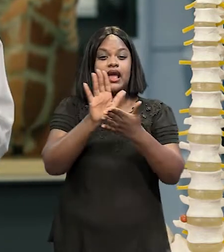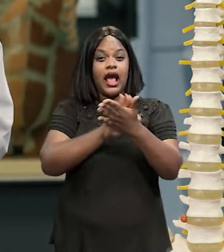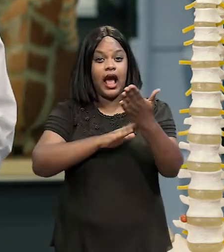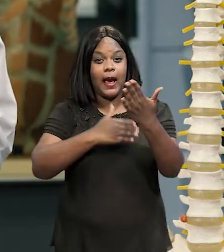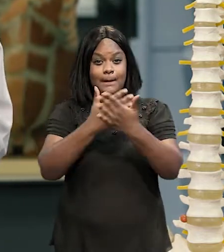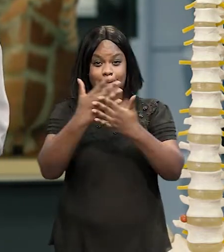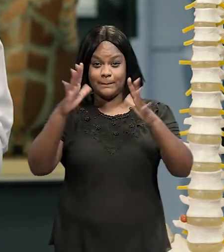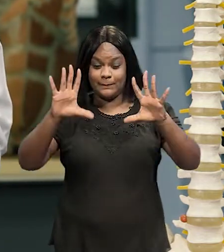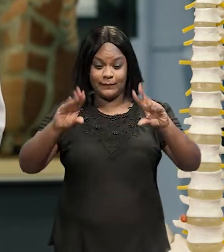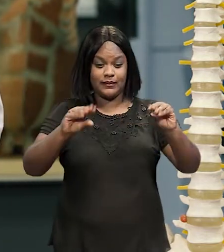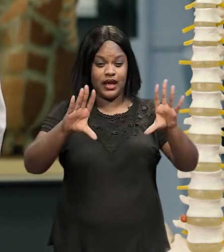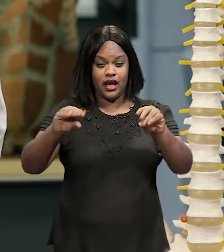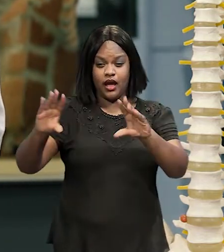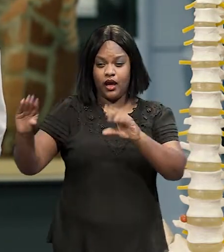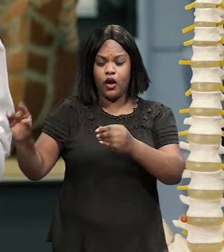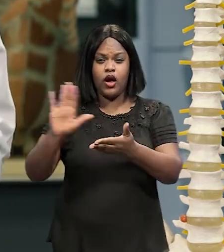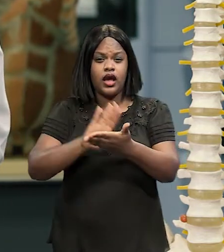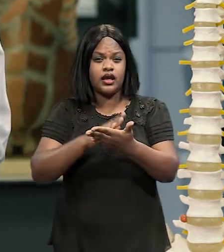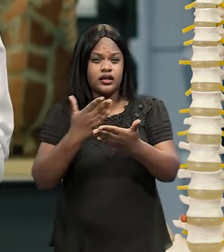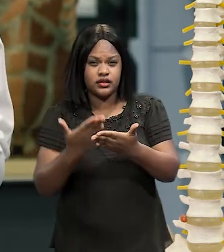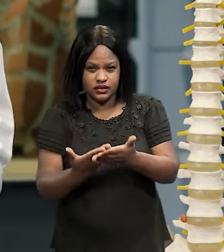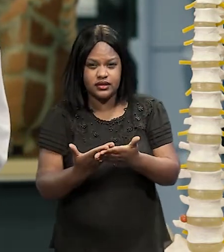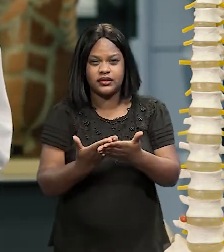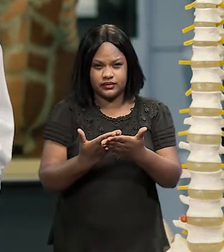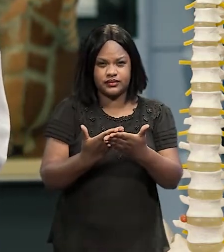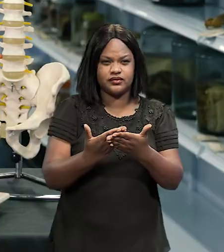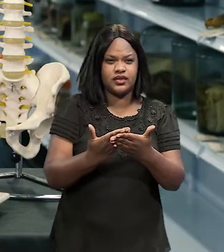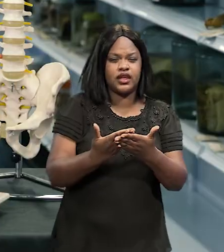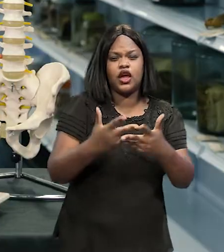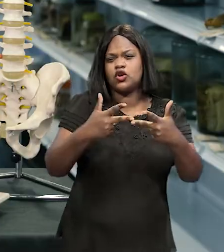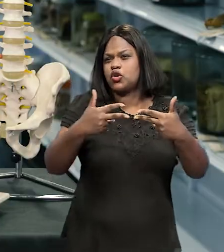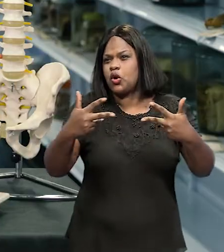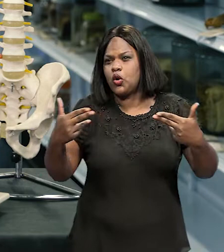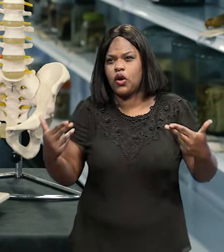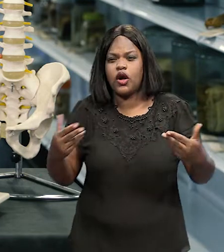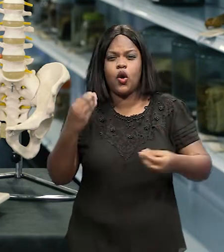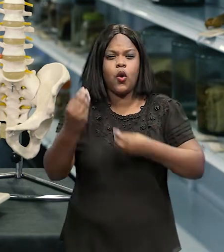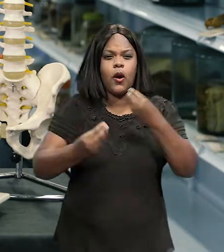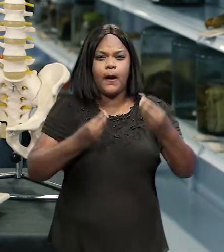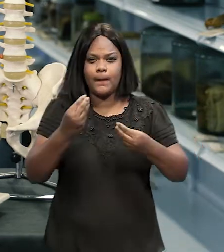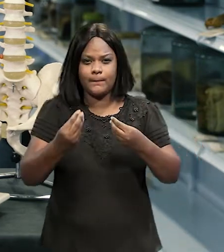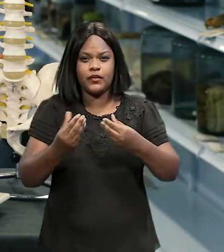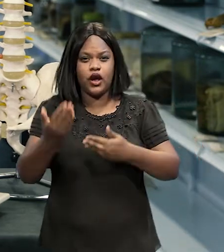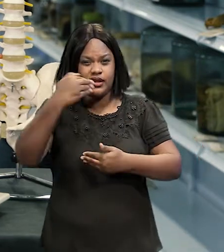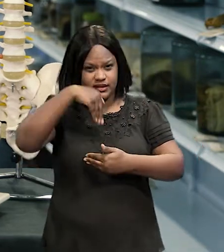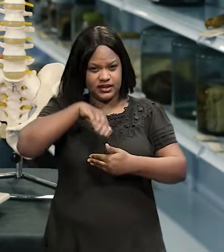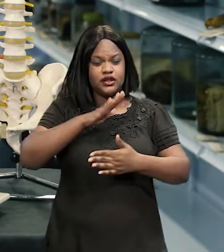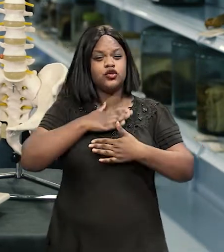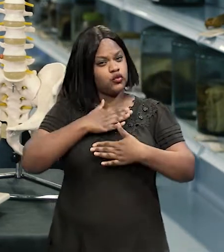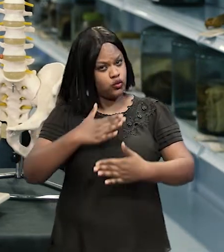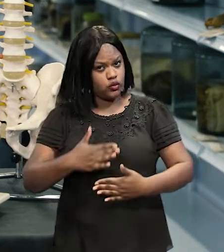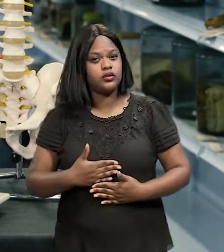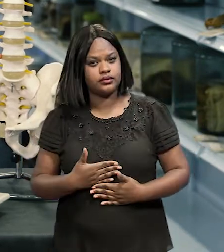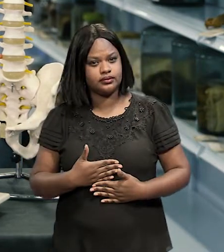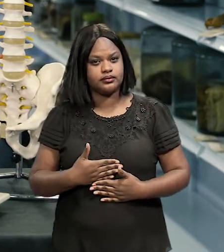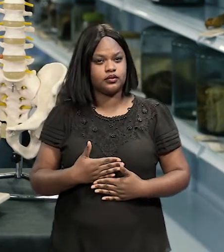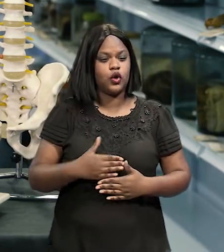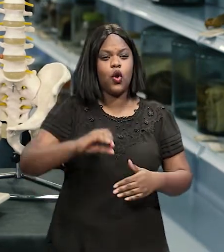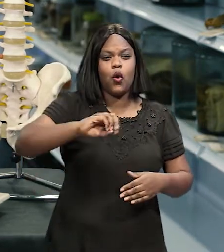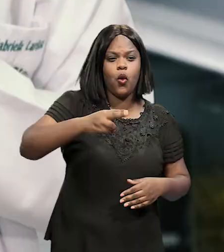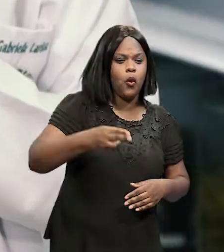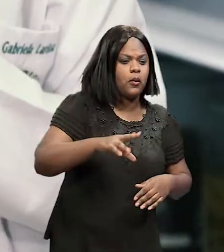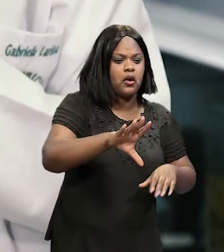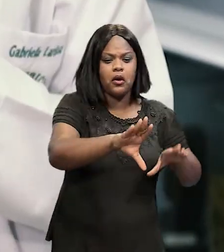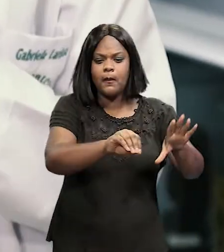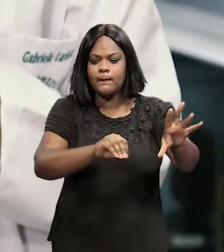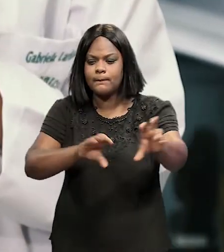tato que permite que eles interpretem, por exemplo, conceitos e objetos, como a nossa parte adaptada do acervo do Museu de Anatomia, onde